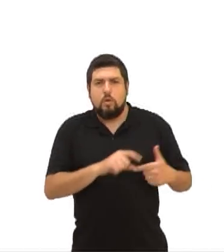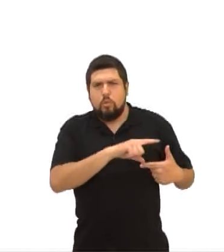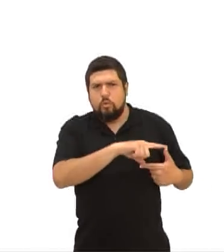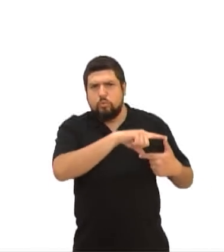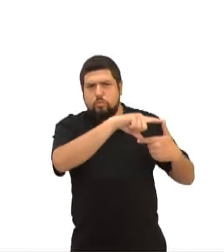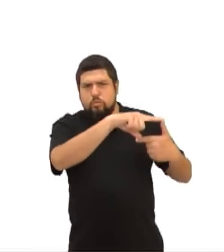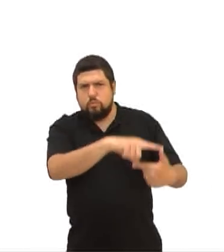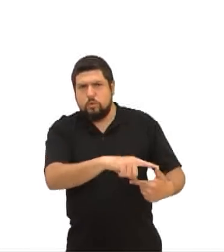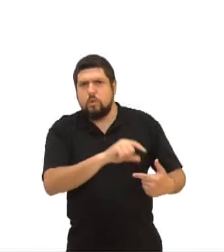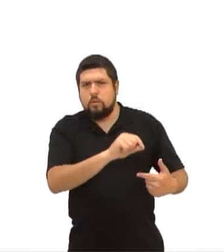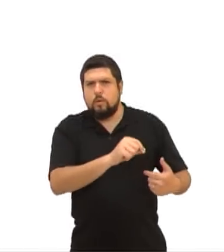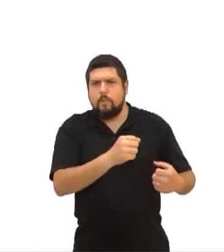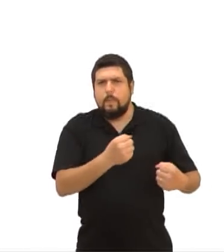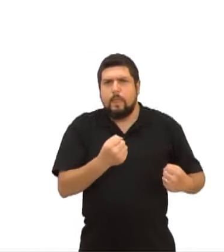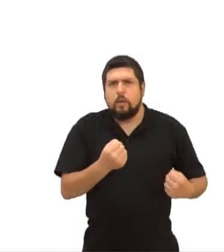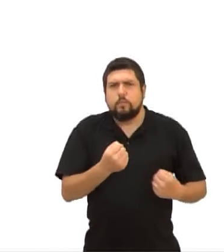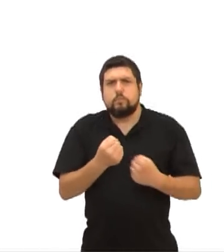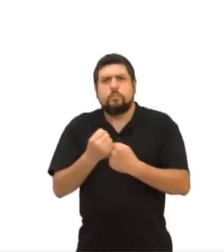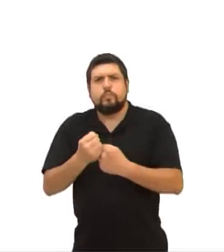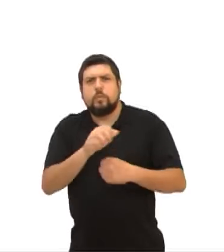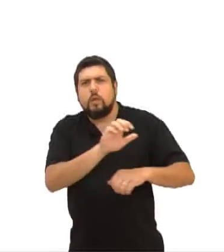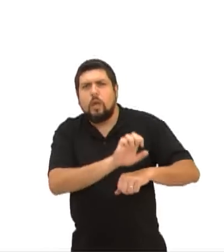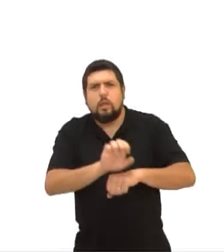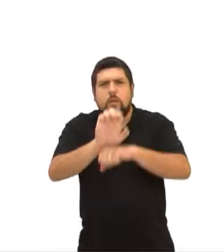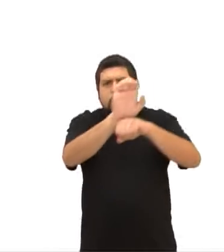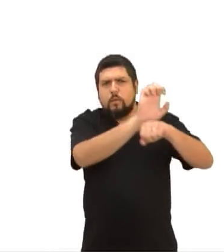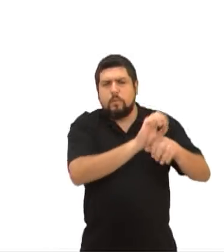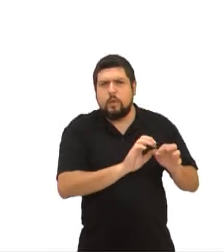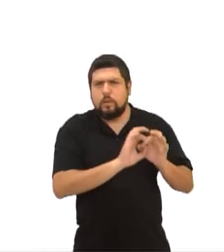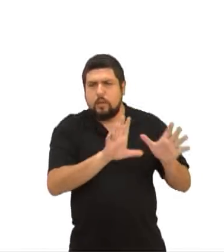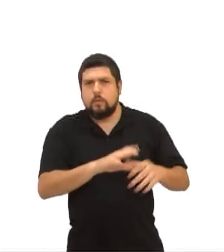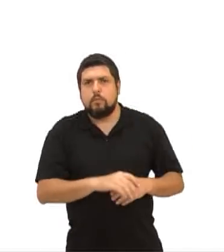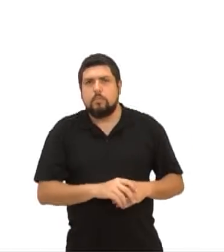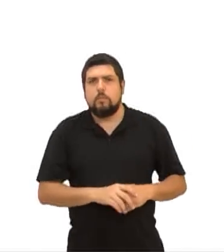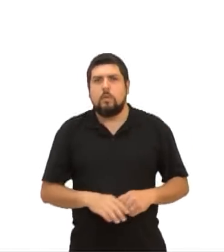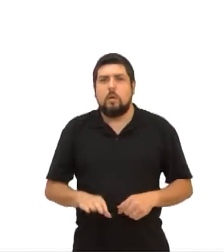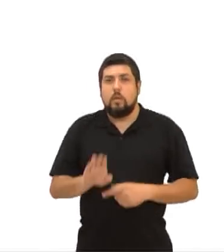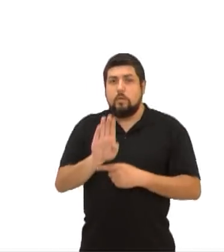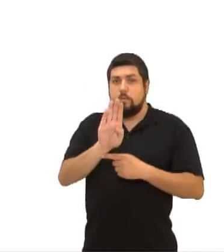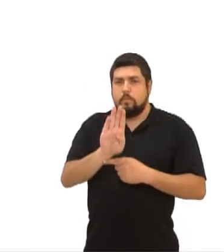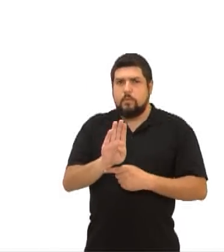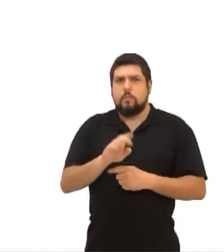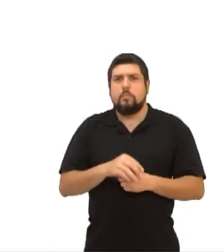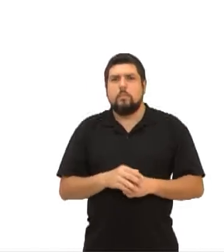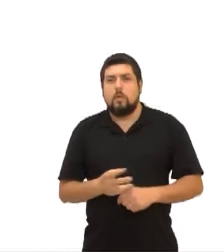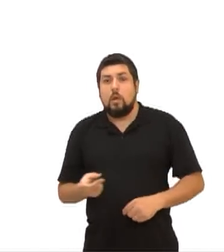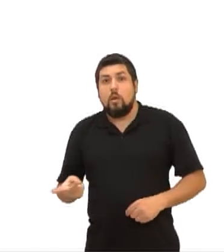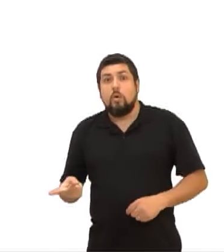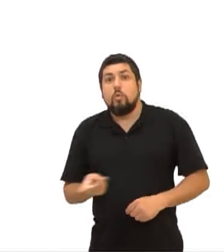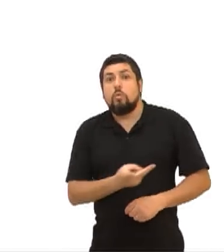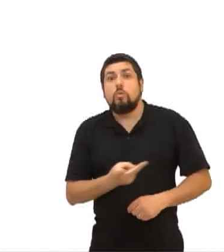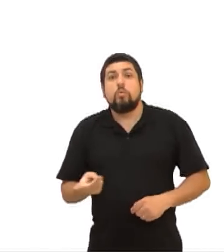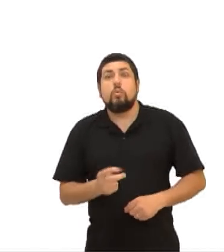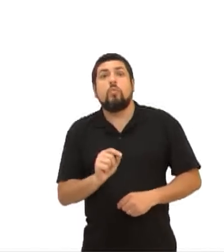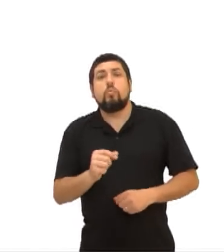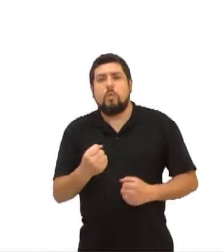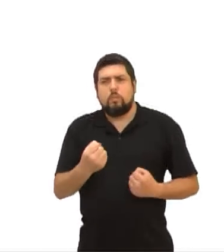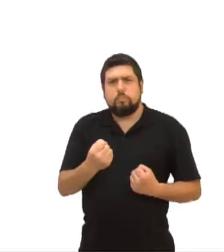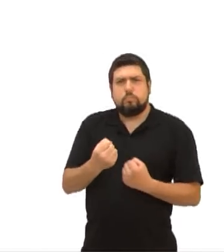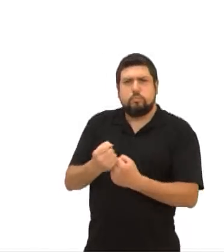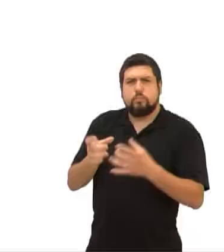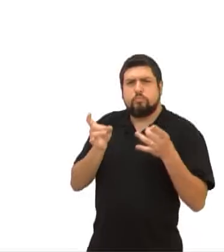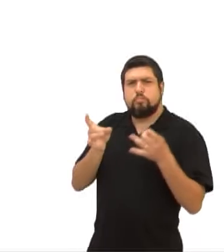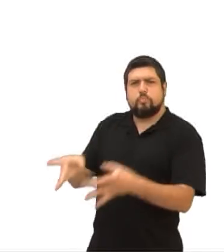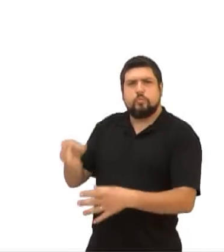Conservador defendia uma maior autonomia das províncias. Letra B, os dois partidos deixaram de apoiar Dom